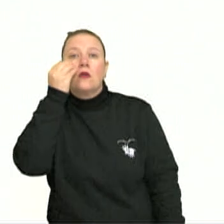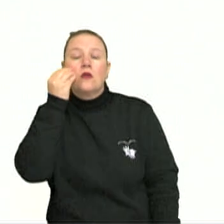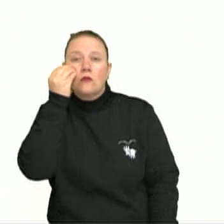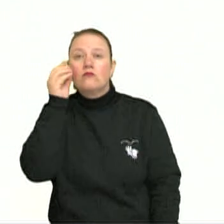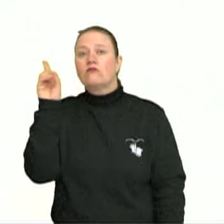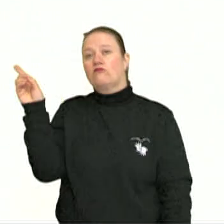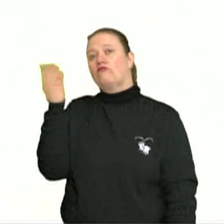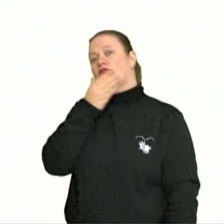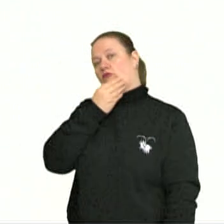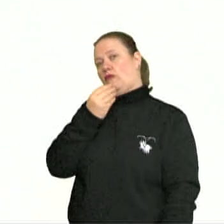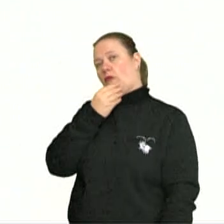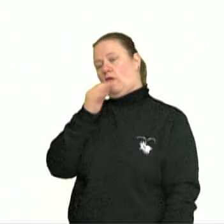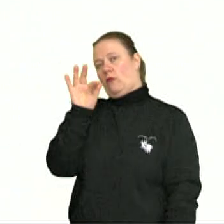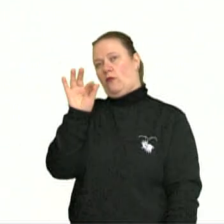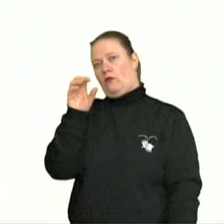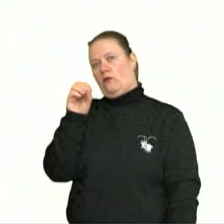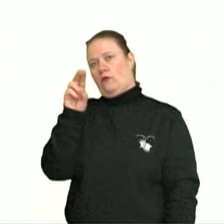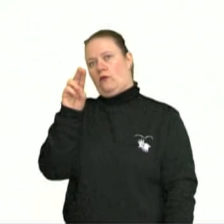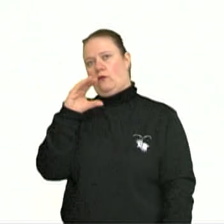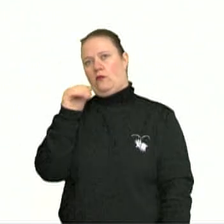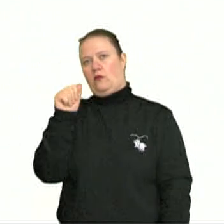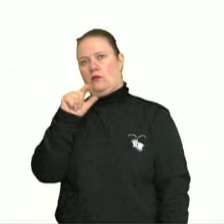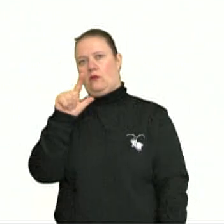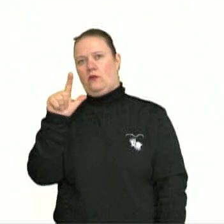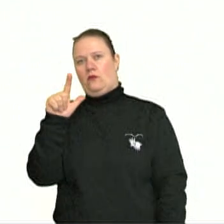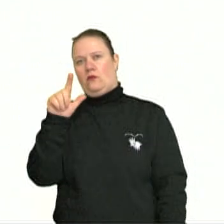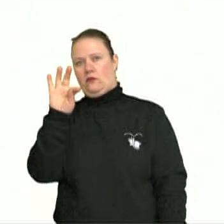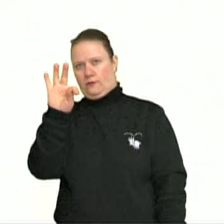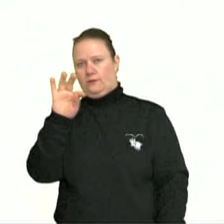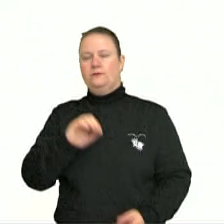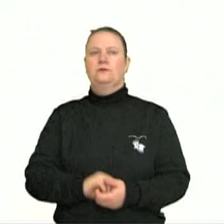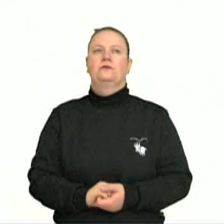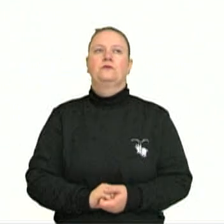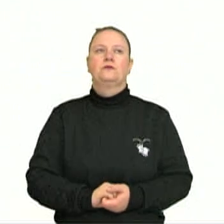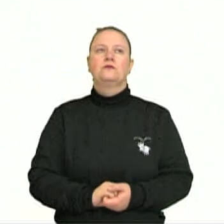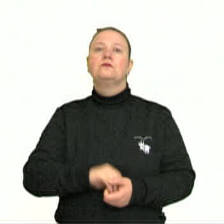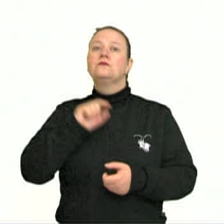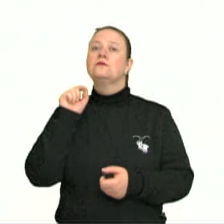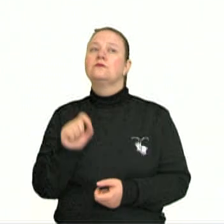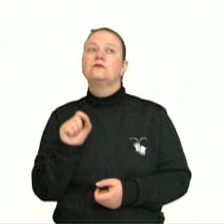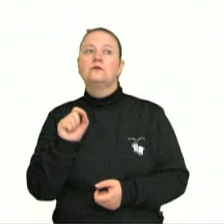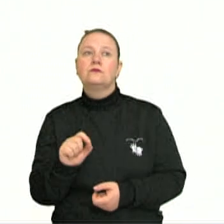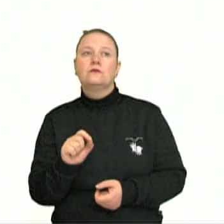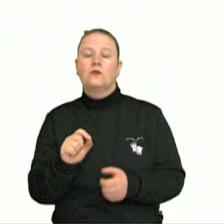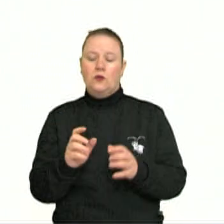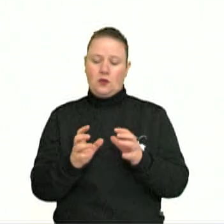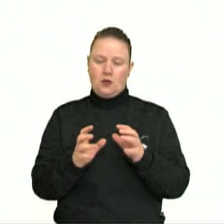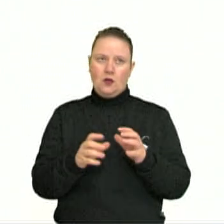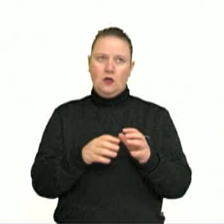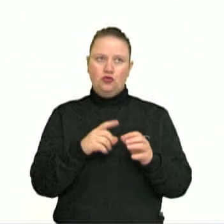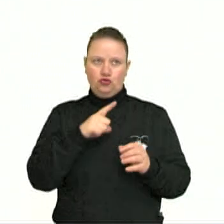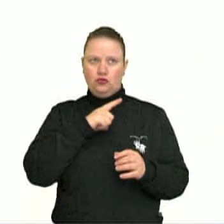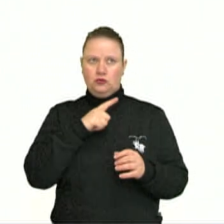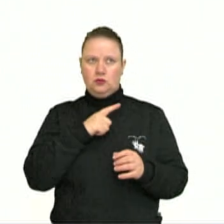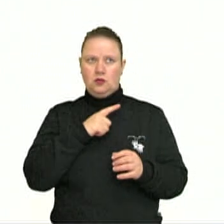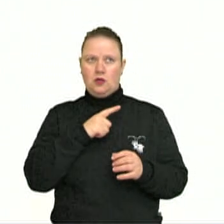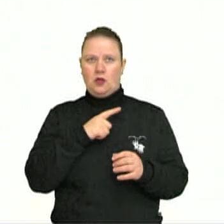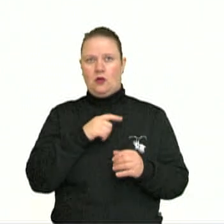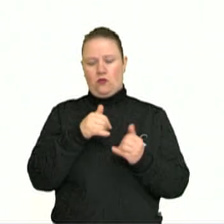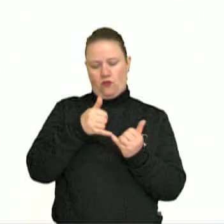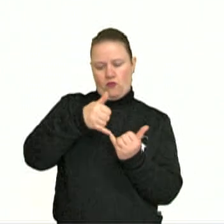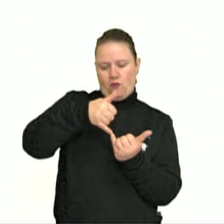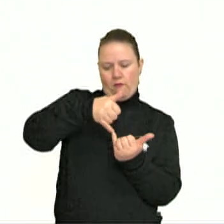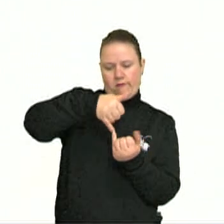Foucault, ele utilizou o conceito de pêndulo básico, né? Um pêndulo com uma massa considerável, um fio